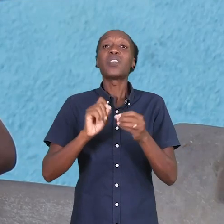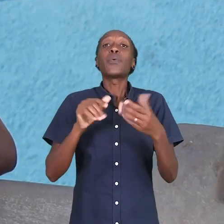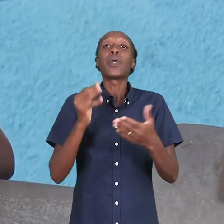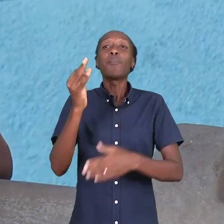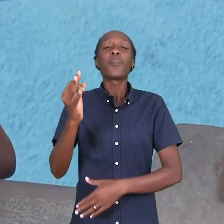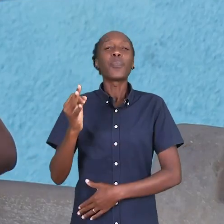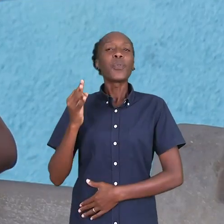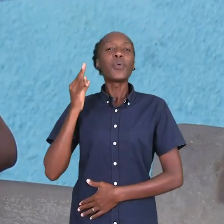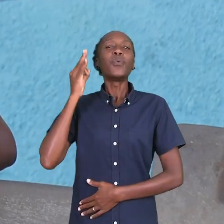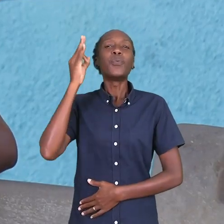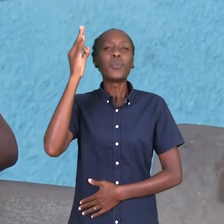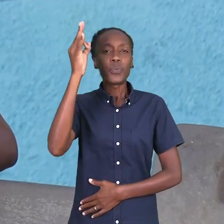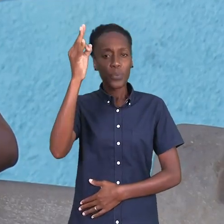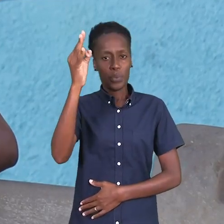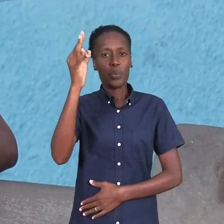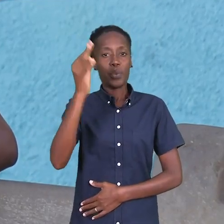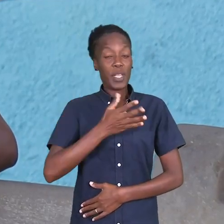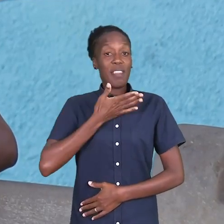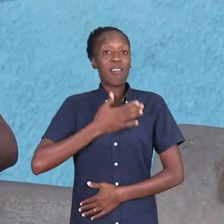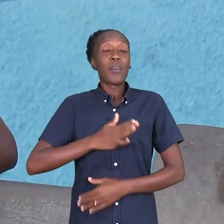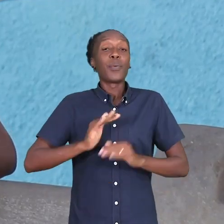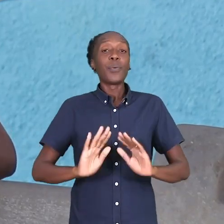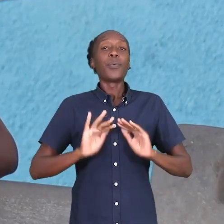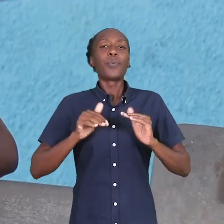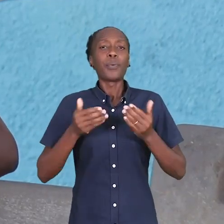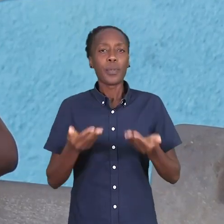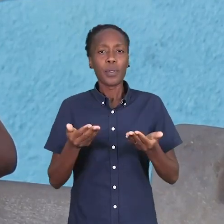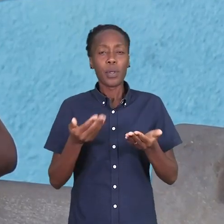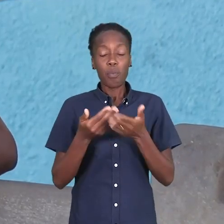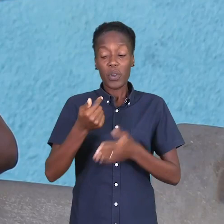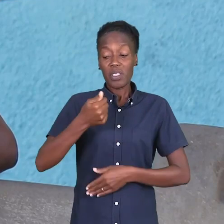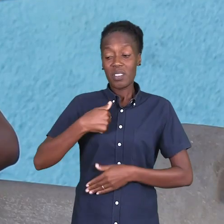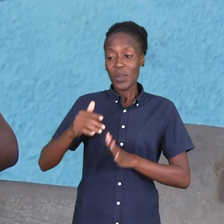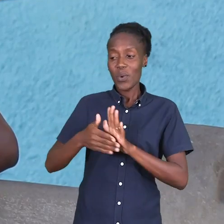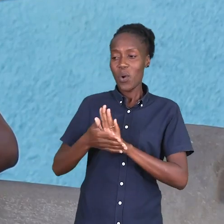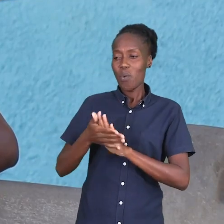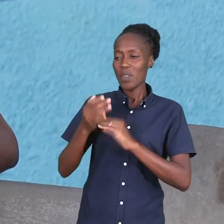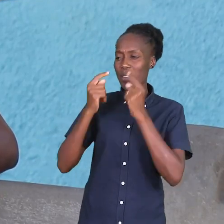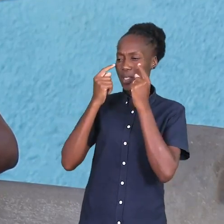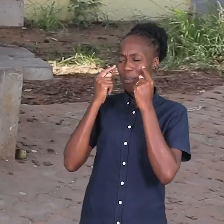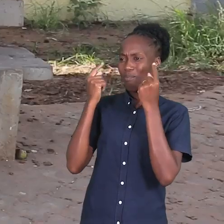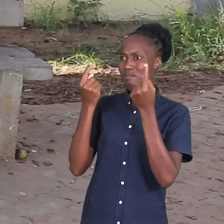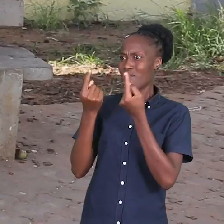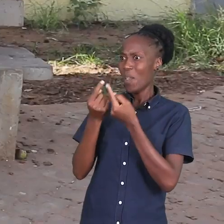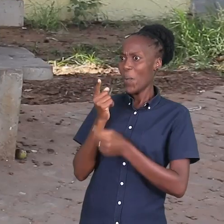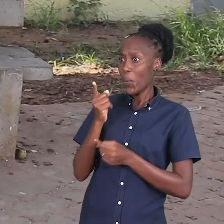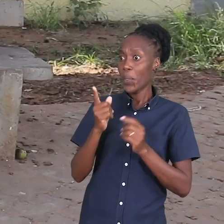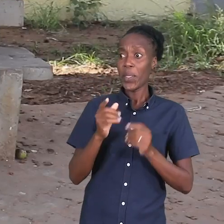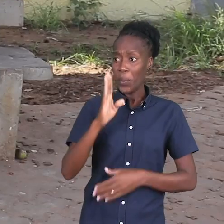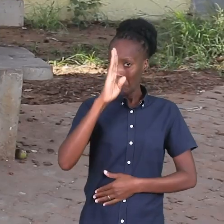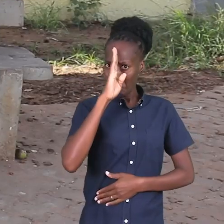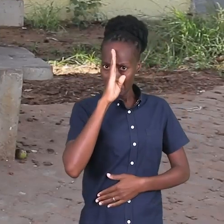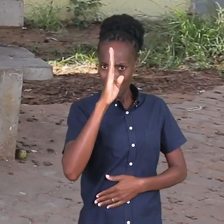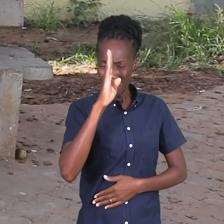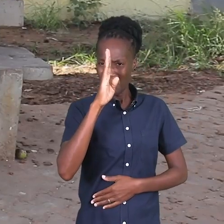futuro, o que nós queremos ser no nosso futuro. Porque desde o momento que eu me espelho em alguém que tem